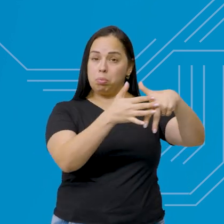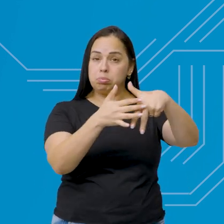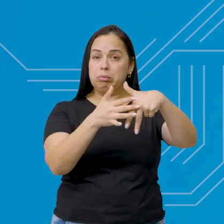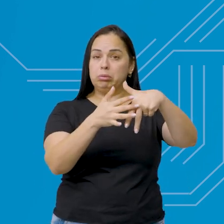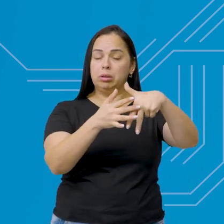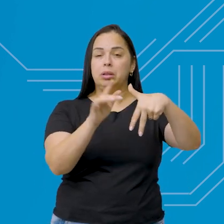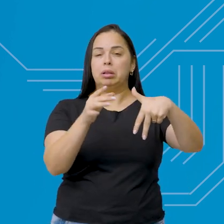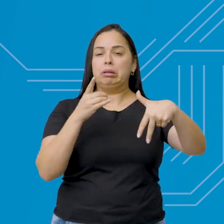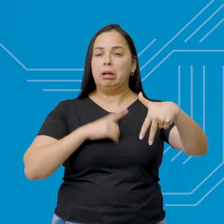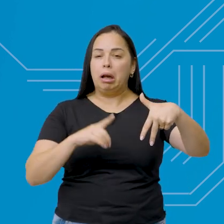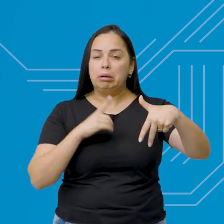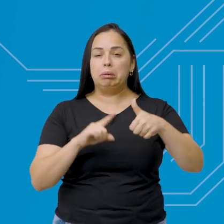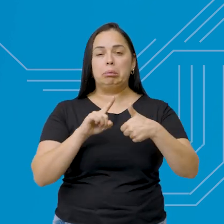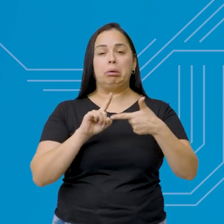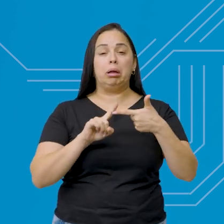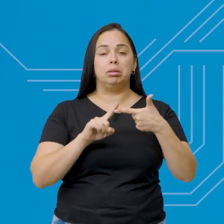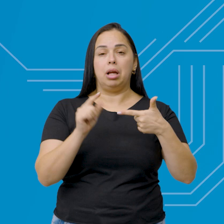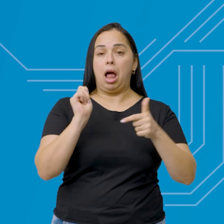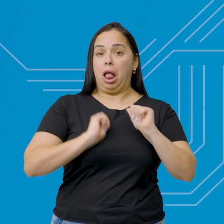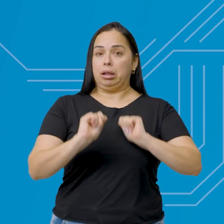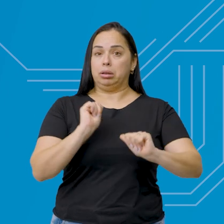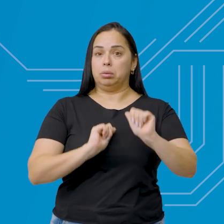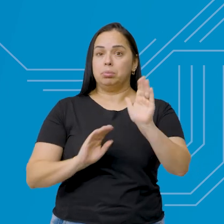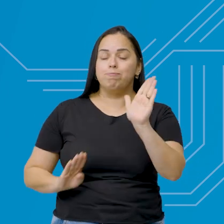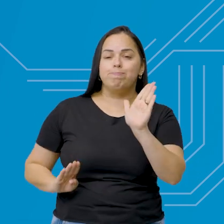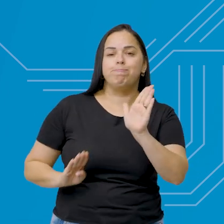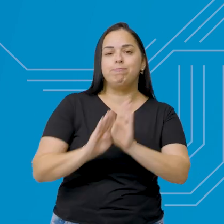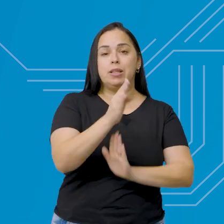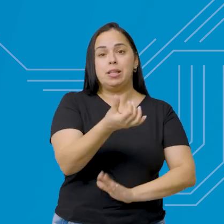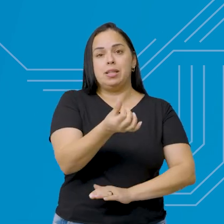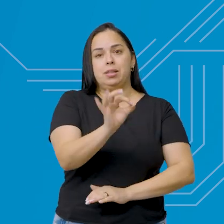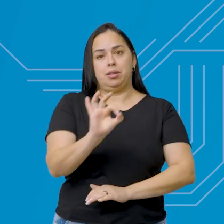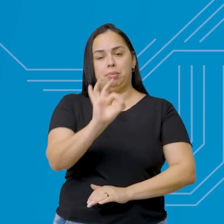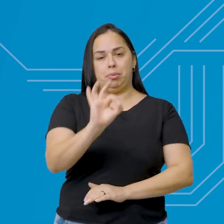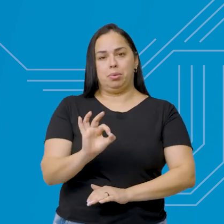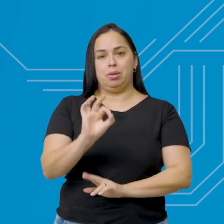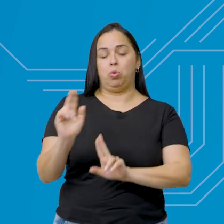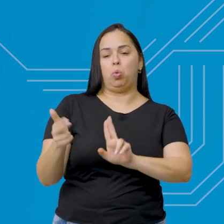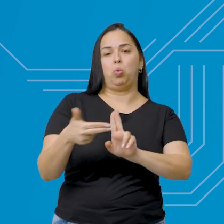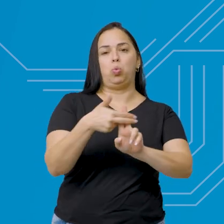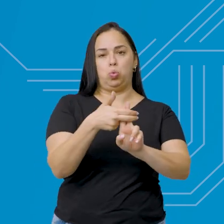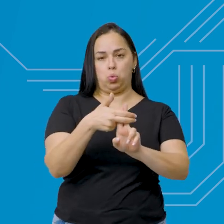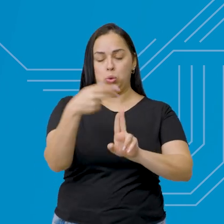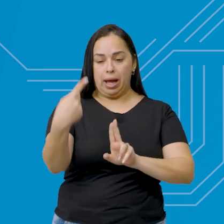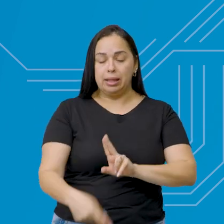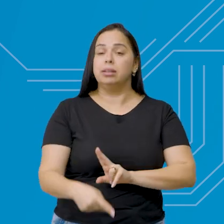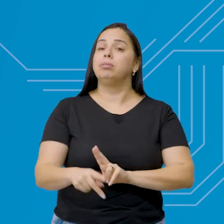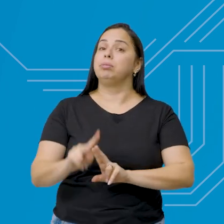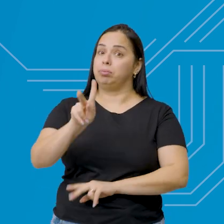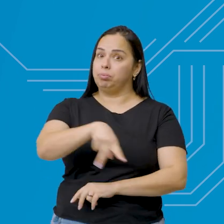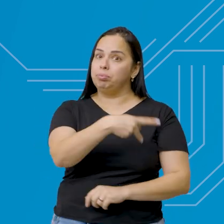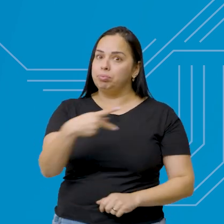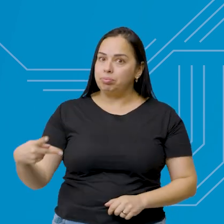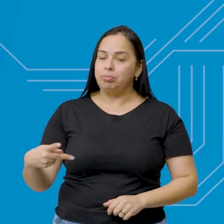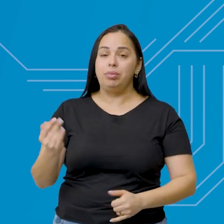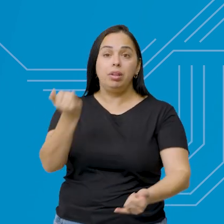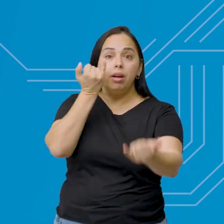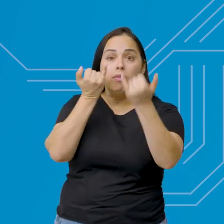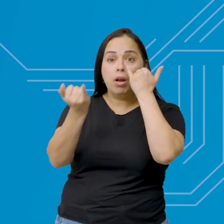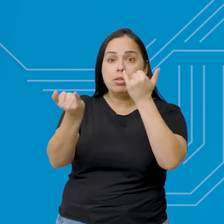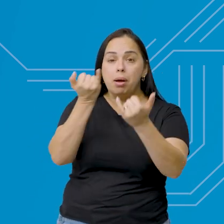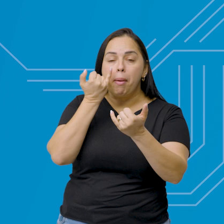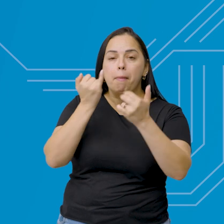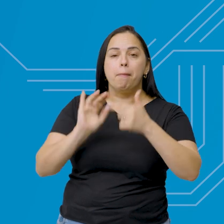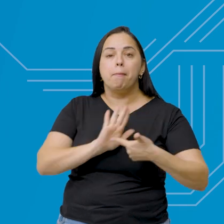transtornos psíquicos, como depressão e ansiedade, registrou alta de 60% na rede pública de saúde do Vale do Paraíba.